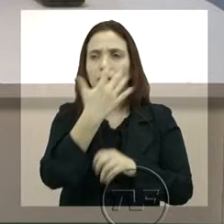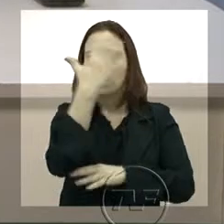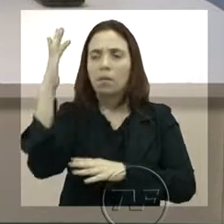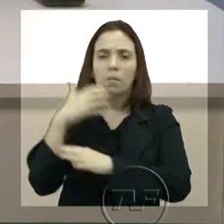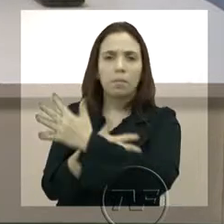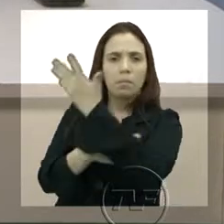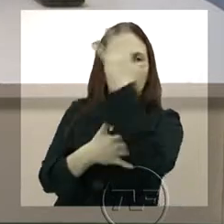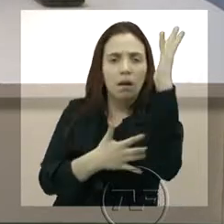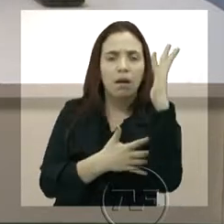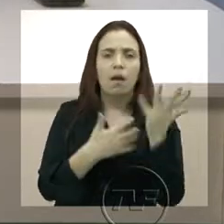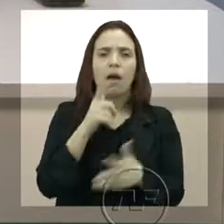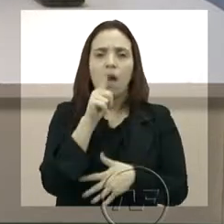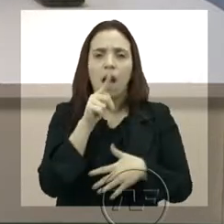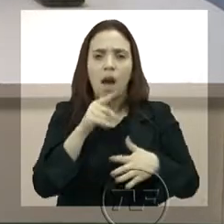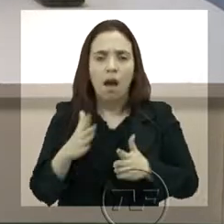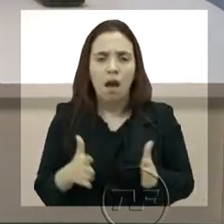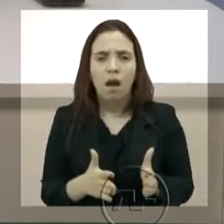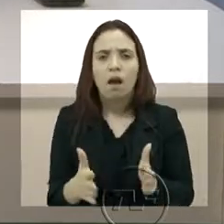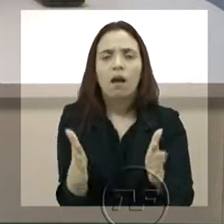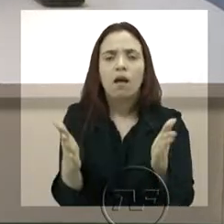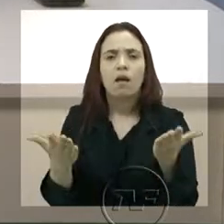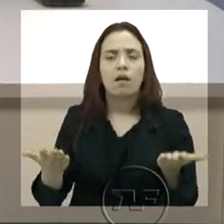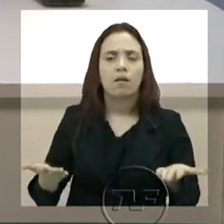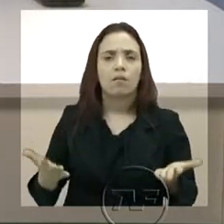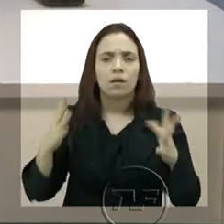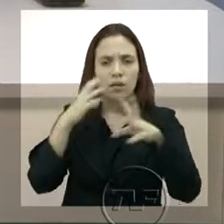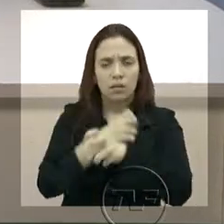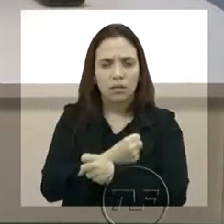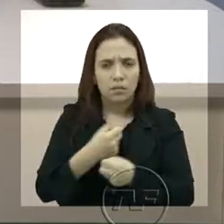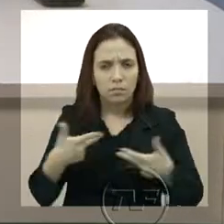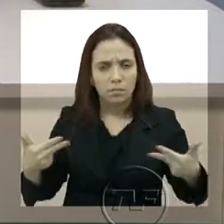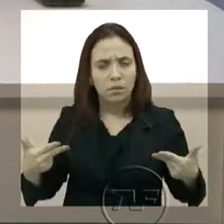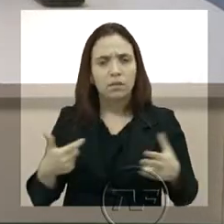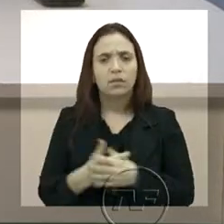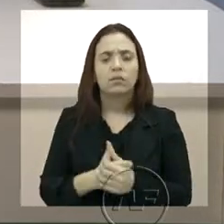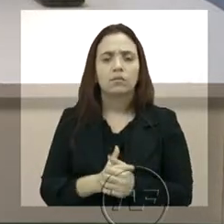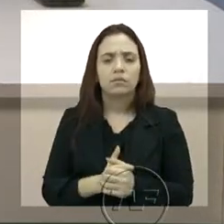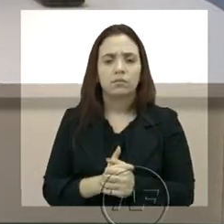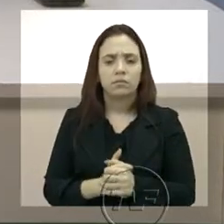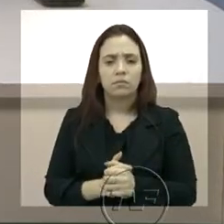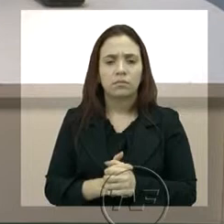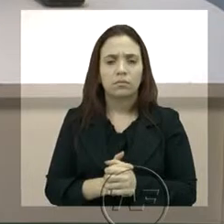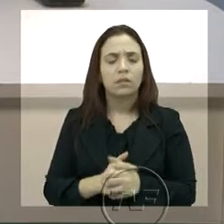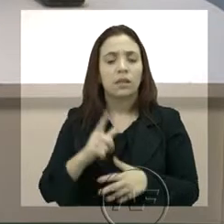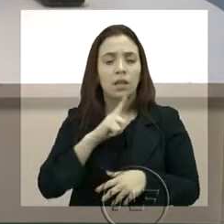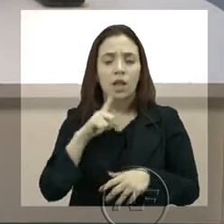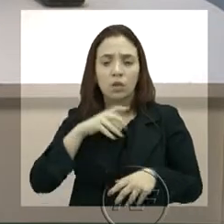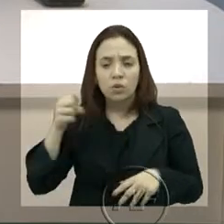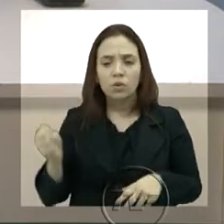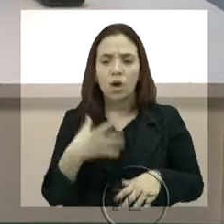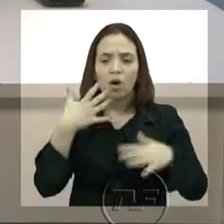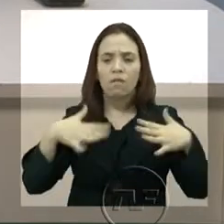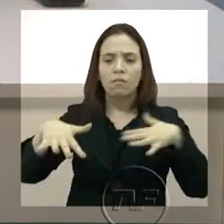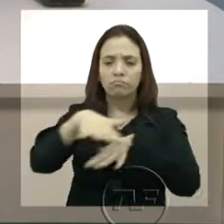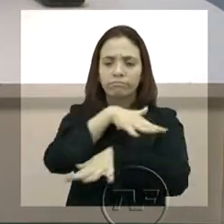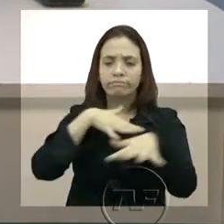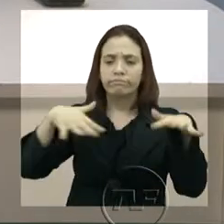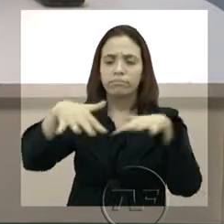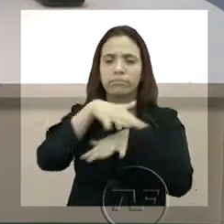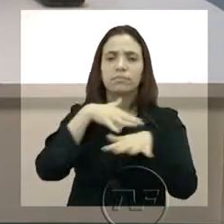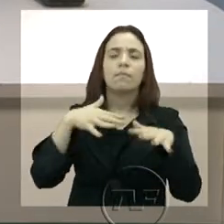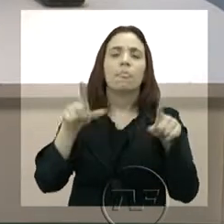ambientais, áreas de preservação ambiental, vias, logradouros, recebendo uma nova dinâmica da engenharia de